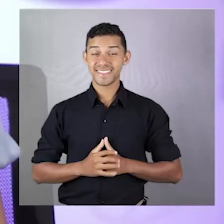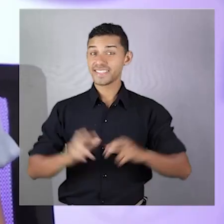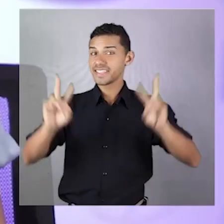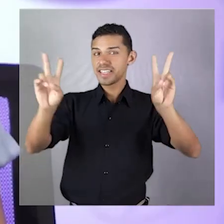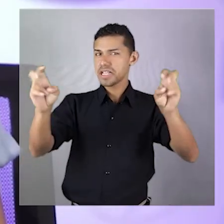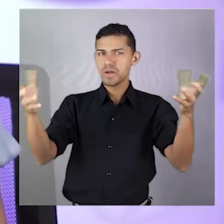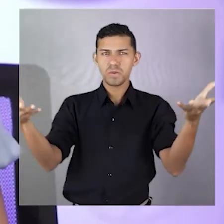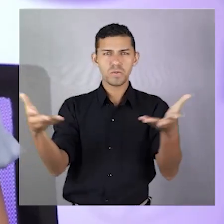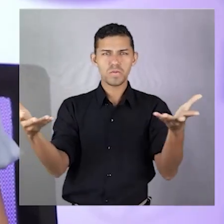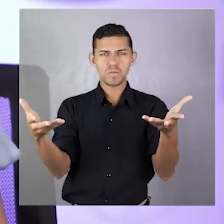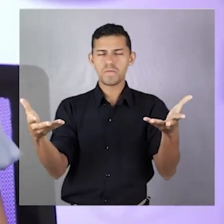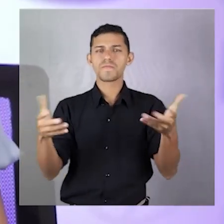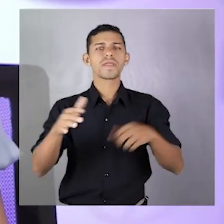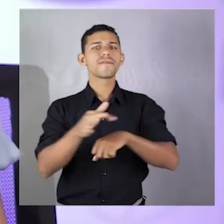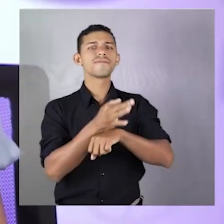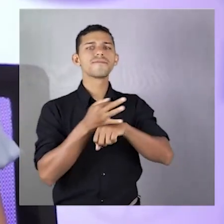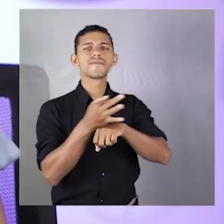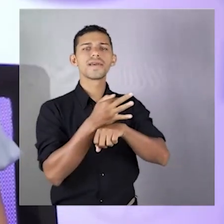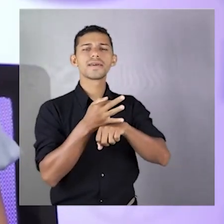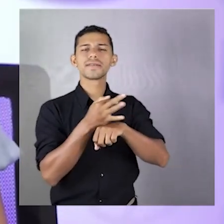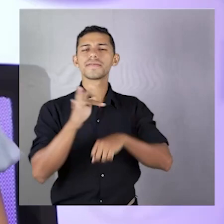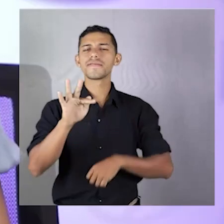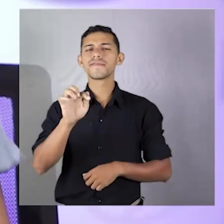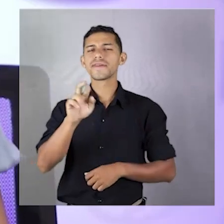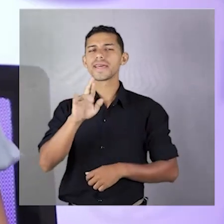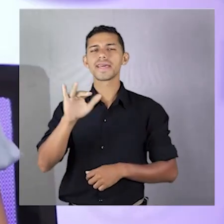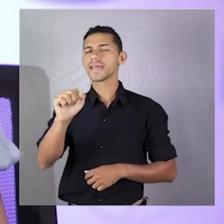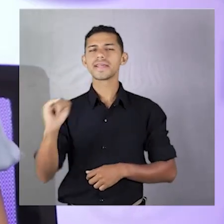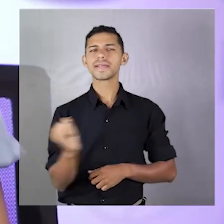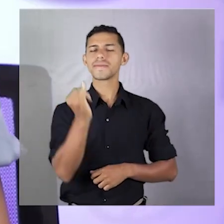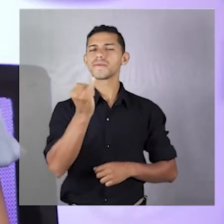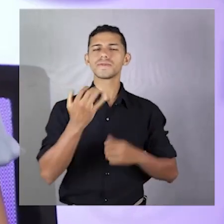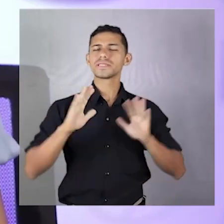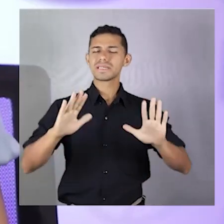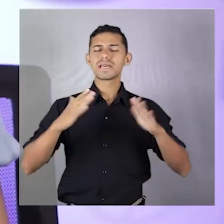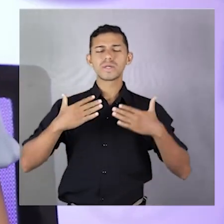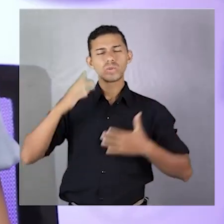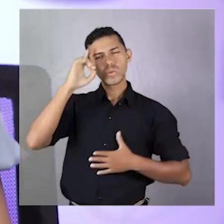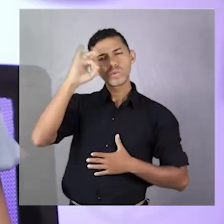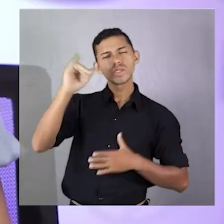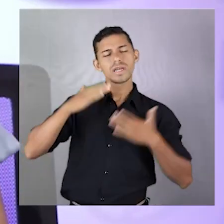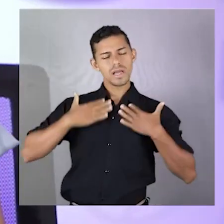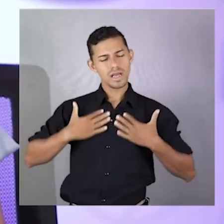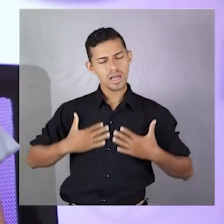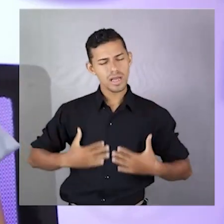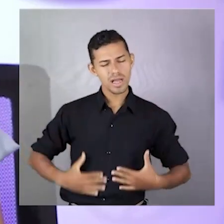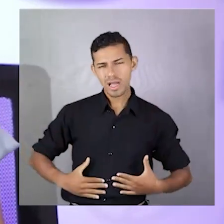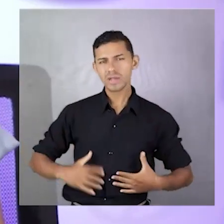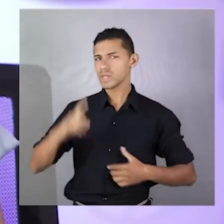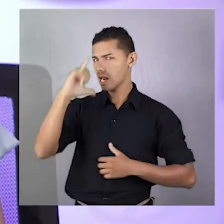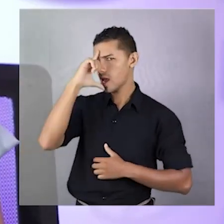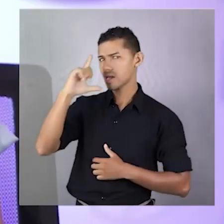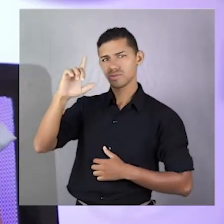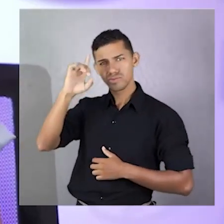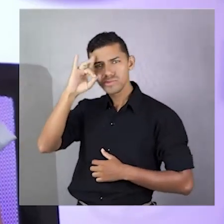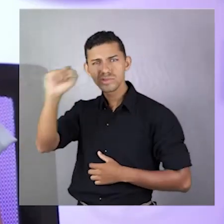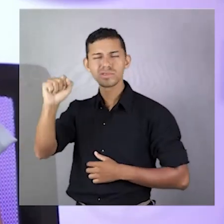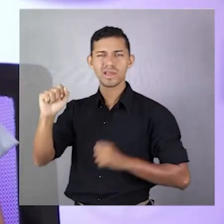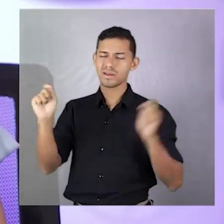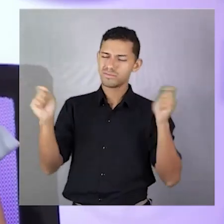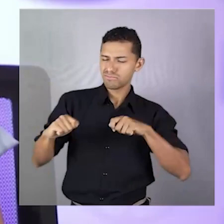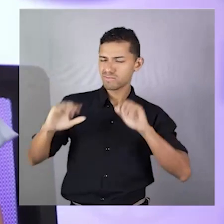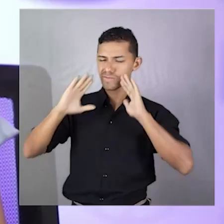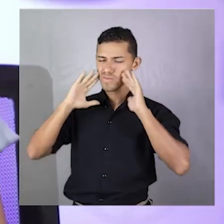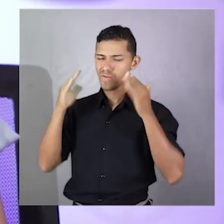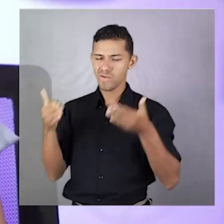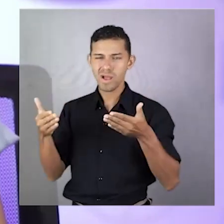E o tema de hoje é férias, a importância de descansar, pessoal. Férias vem do latim, dia de descanso ou dedicado às